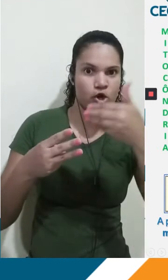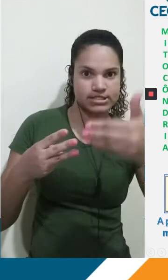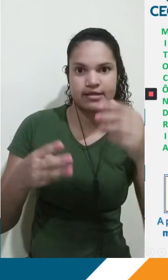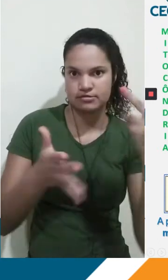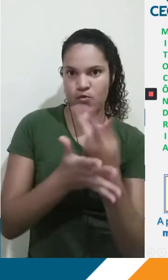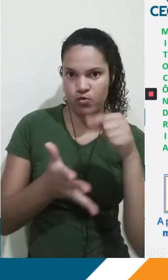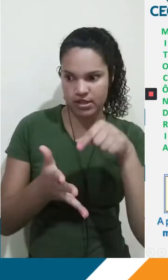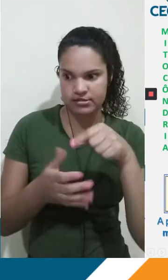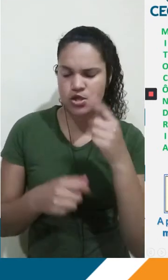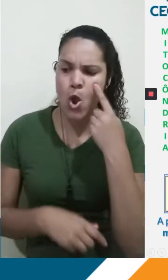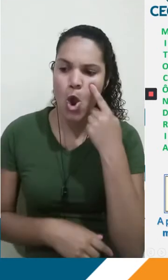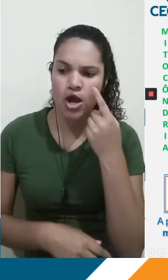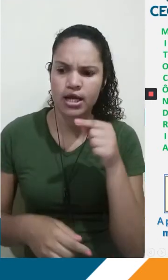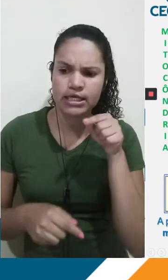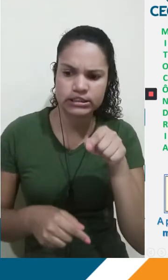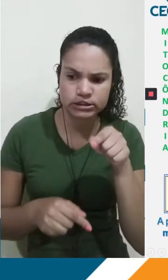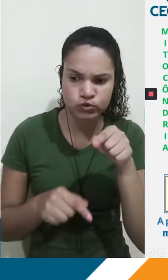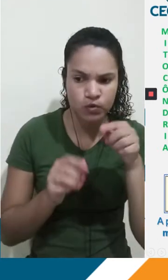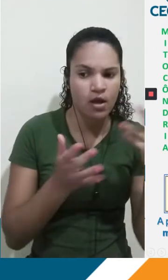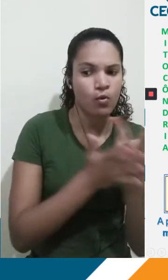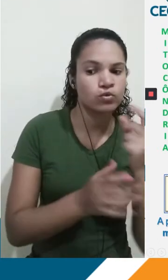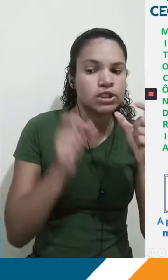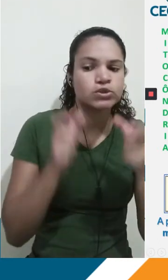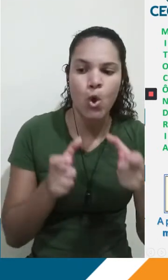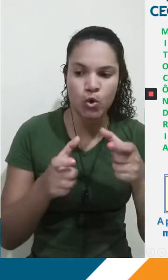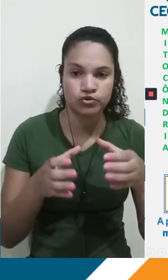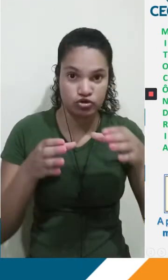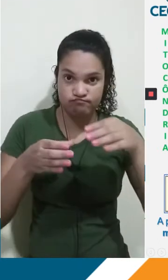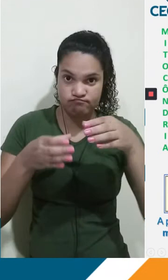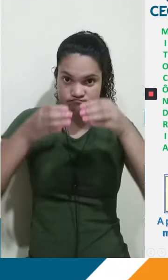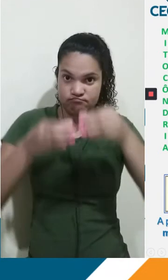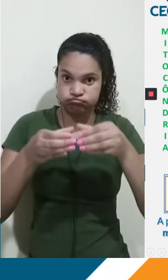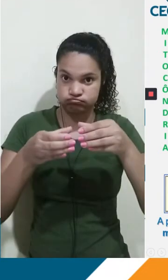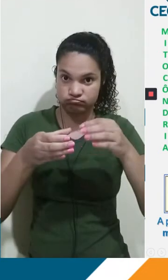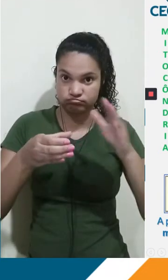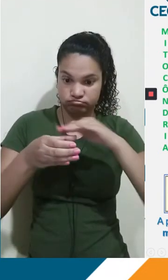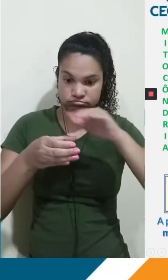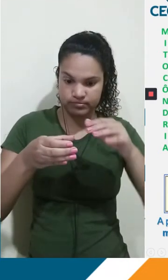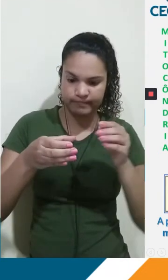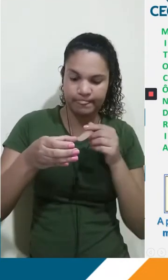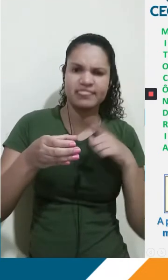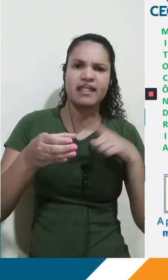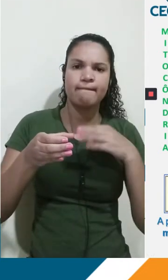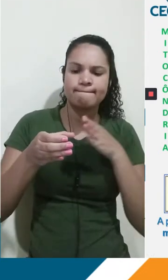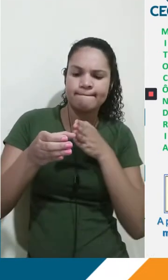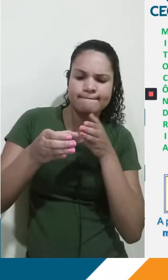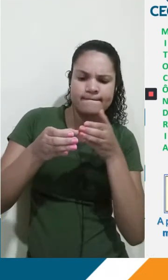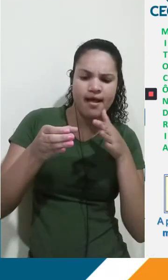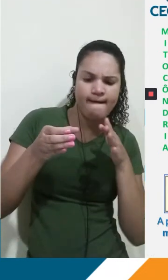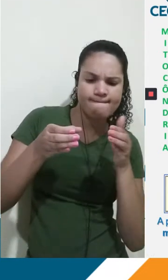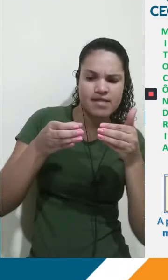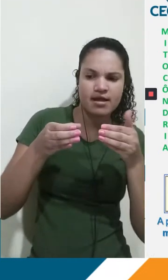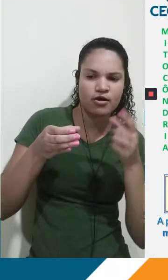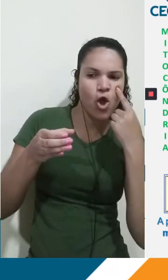cristas mitocondriais. Olha essas setinhas verdes. A membrana interna da mitocôndria, lembrando que nós discutimos um pouco na aula